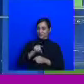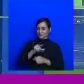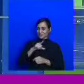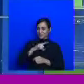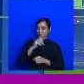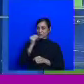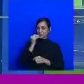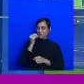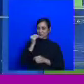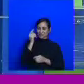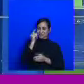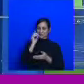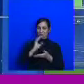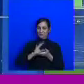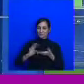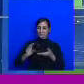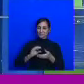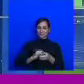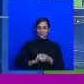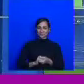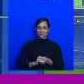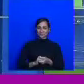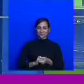Você ainda tem chances.